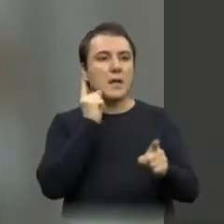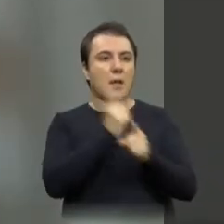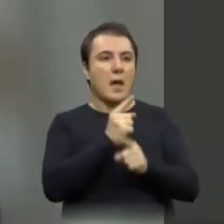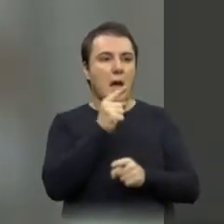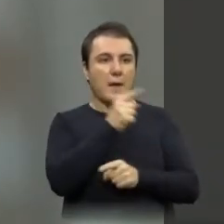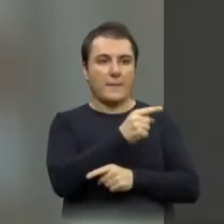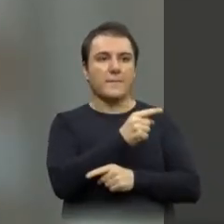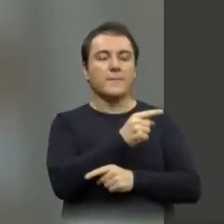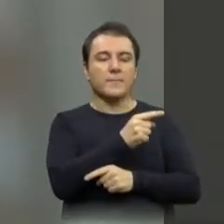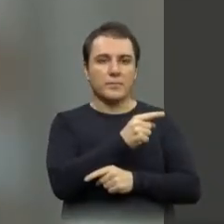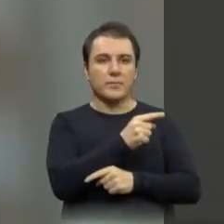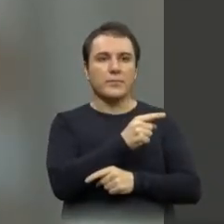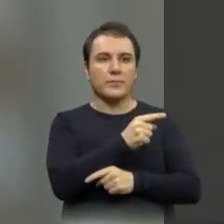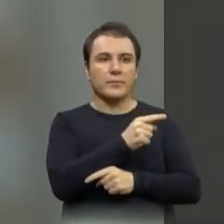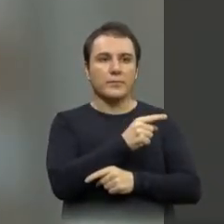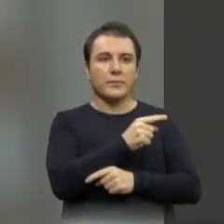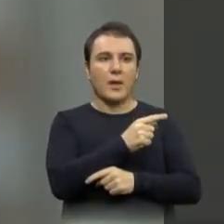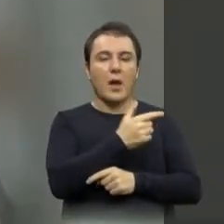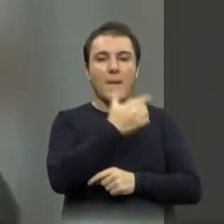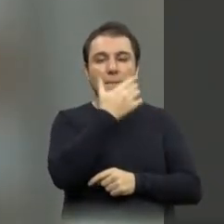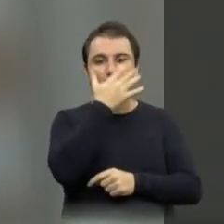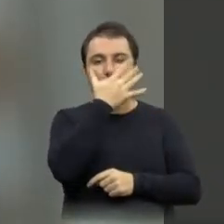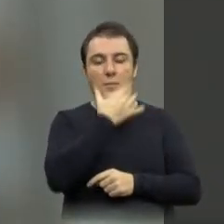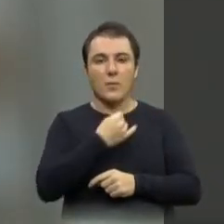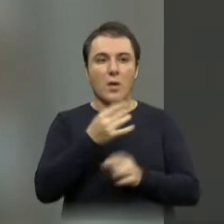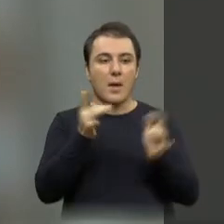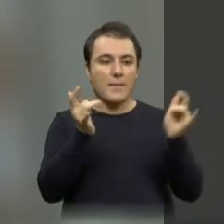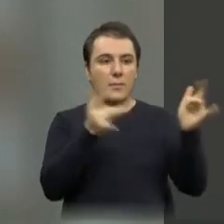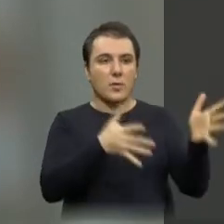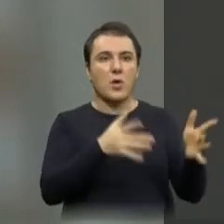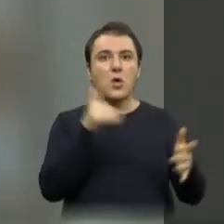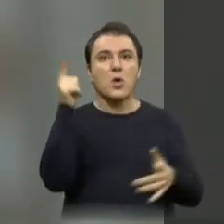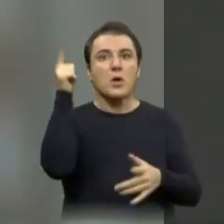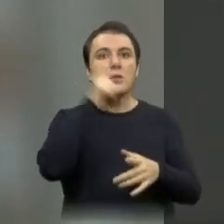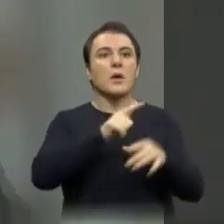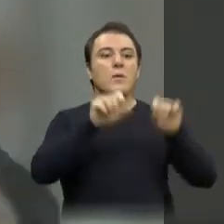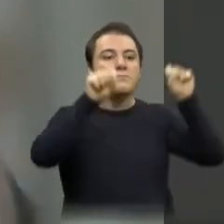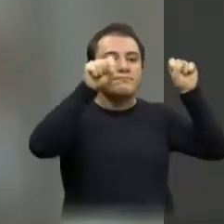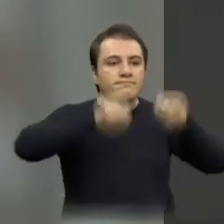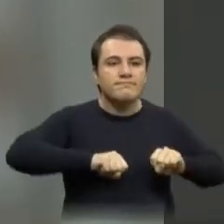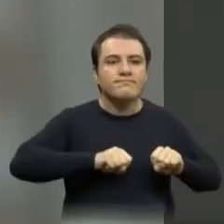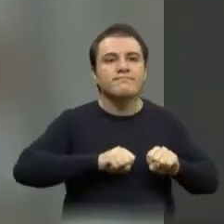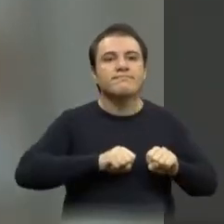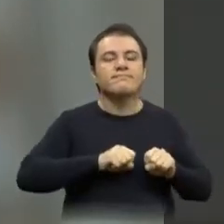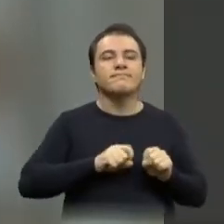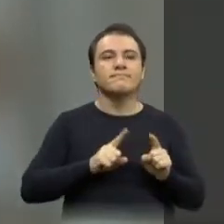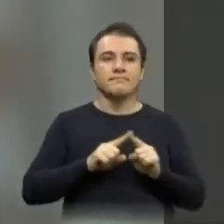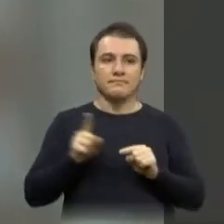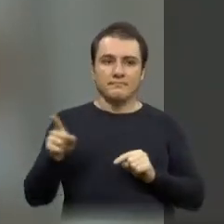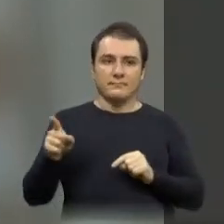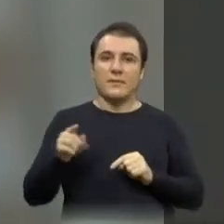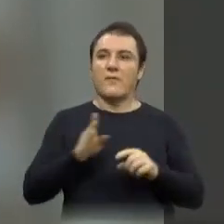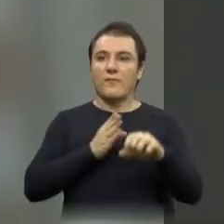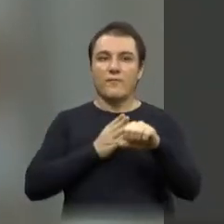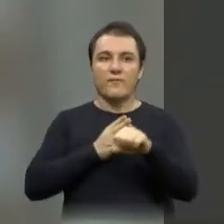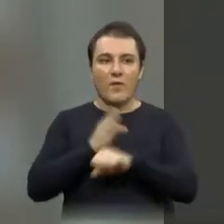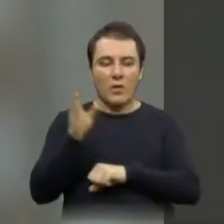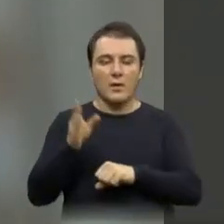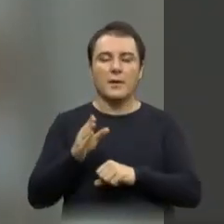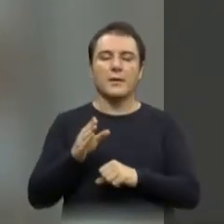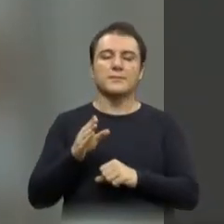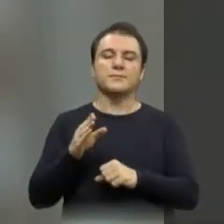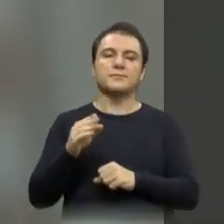atrás do rapaz que abandonou e conseguiu fazer o flagrante. Então, ele foi para o plantão policial,